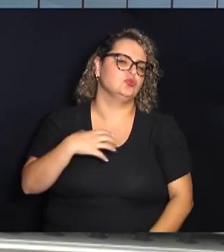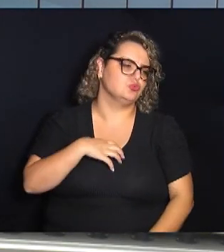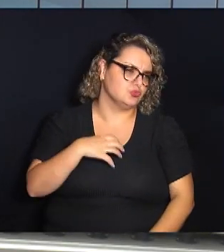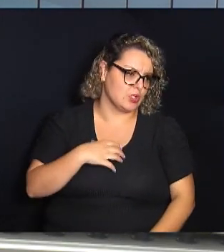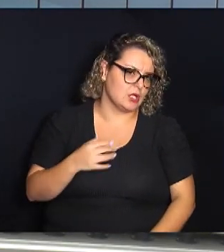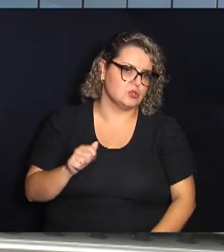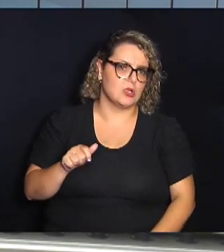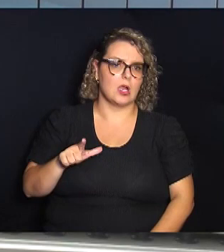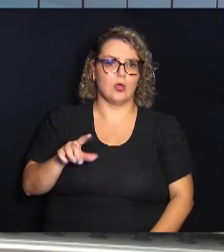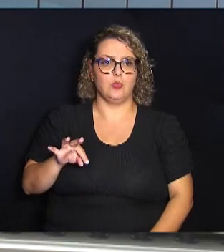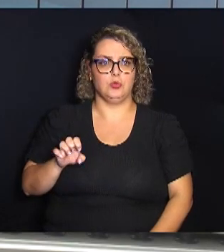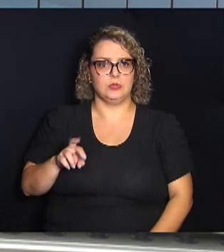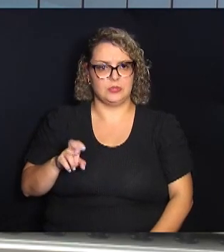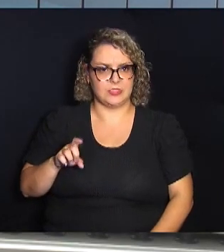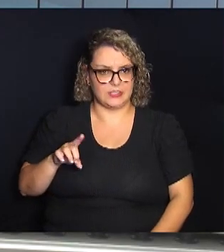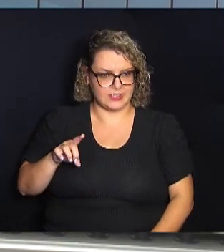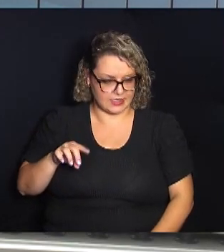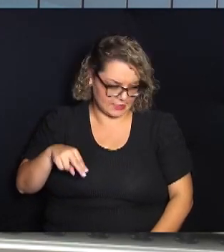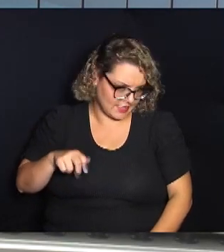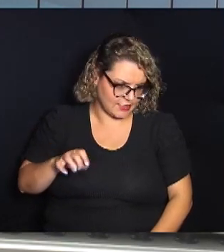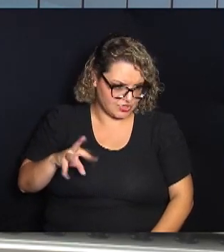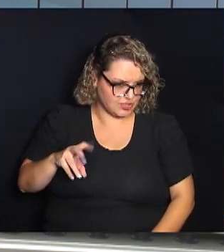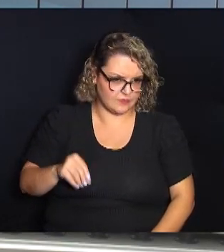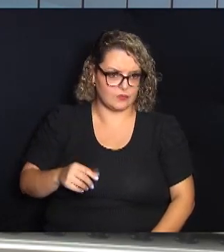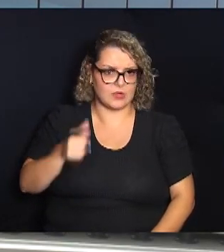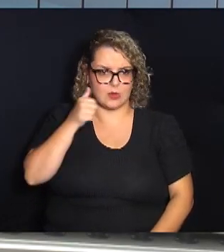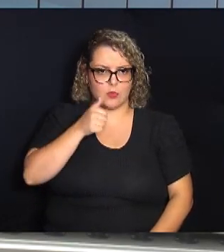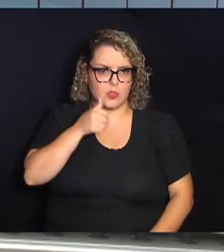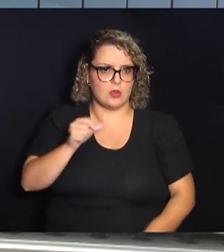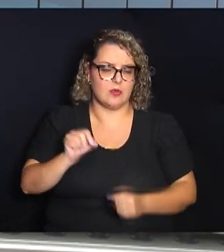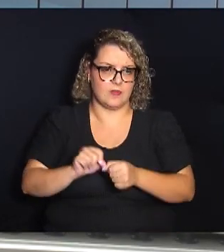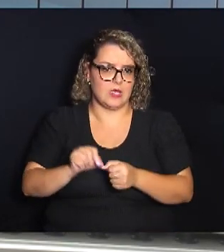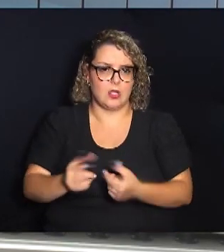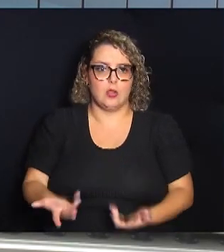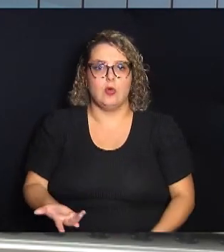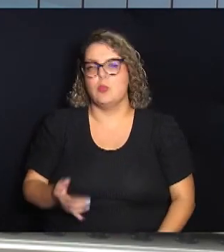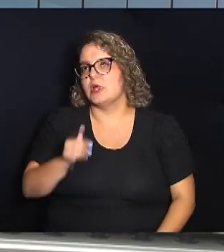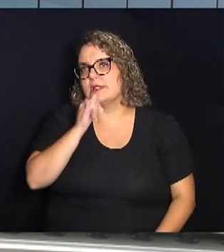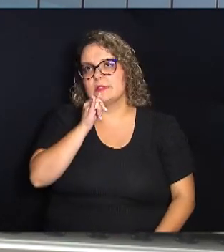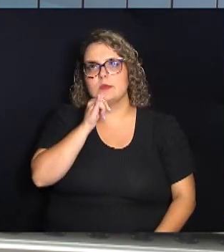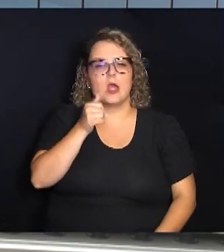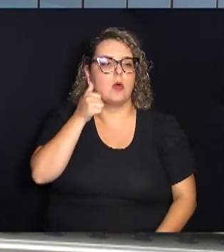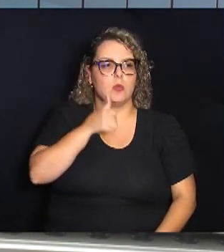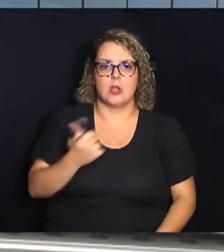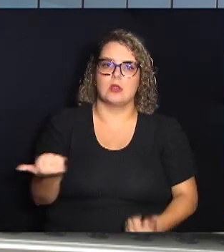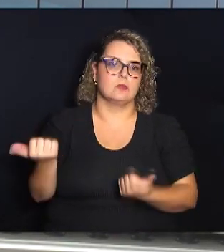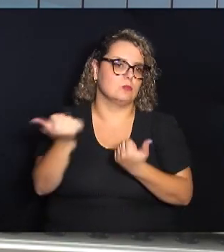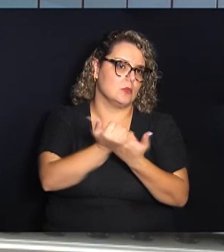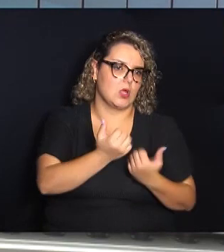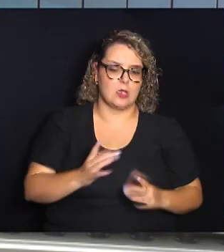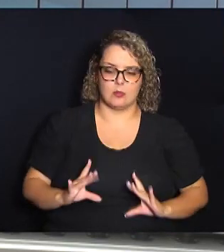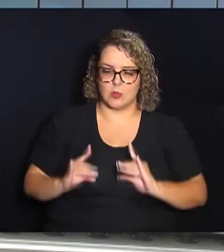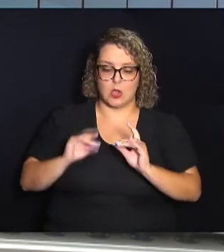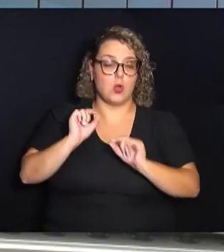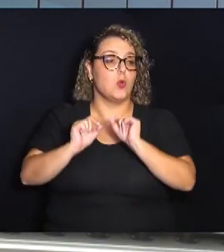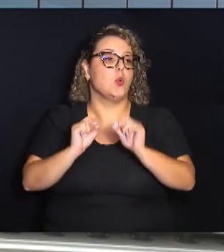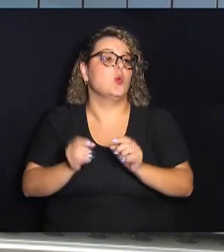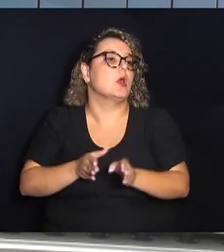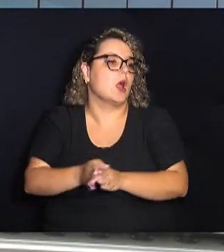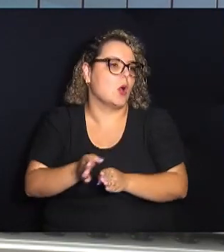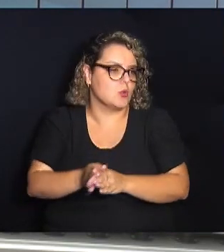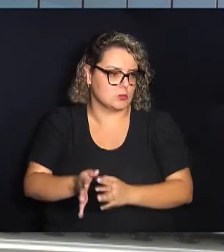alternativos que as mulheres também possam recorrer? No caso de uma mulher que não pode fazer essa reposição, o que o senhor